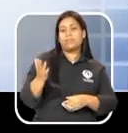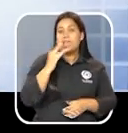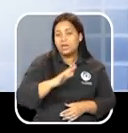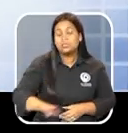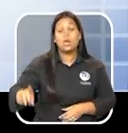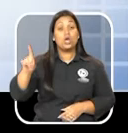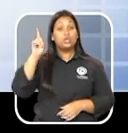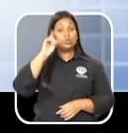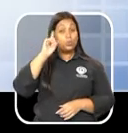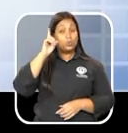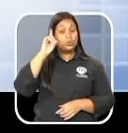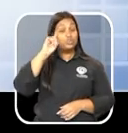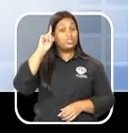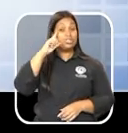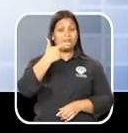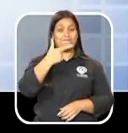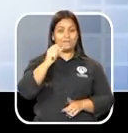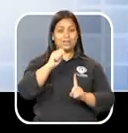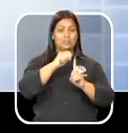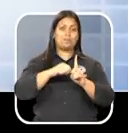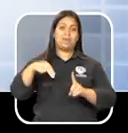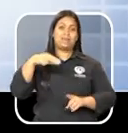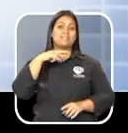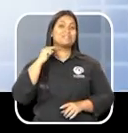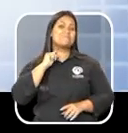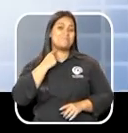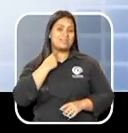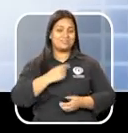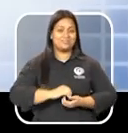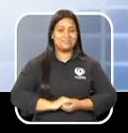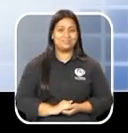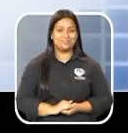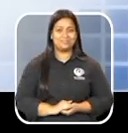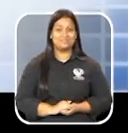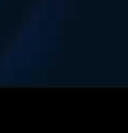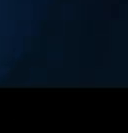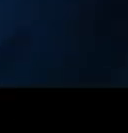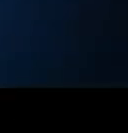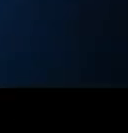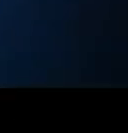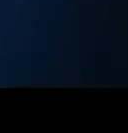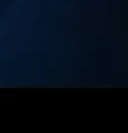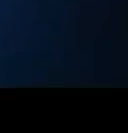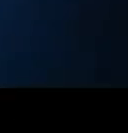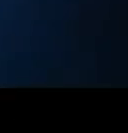da Infância e da Juventude, a ser comemorado todos os anos no dia 20 de maio.